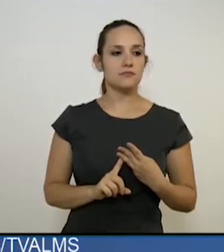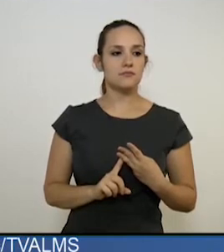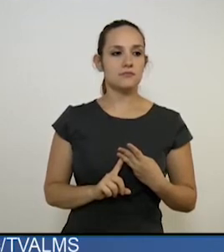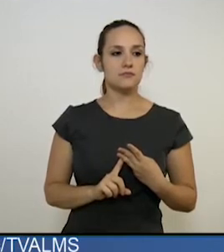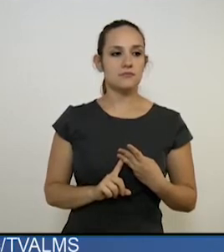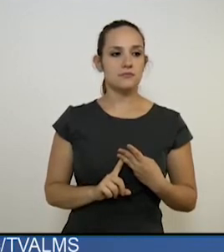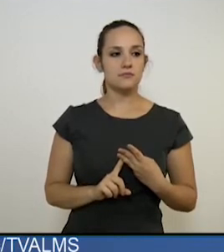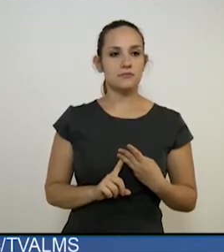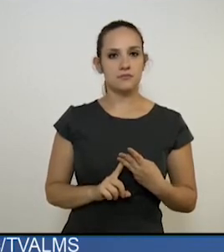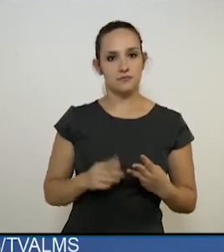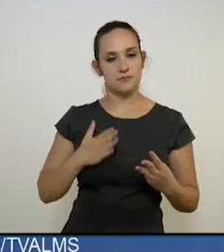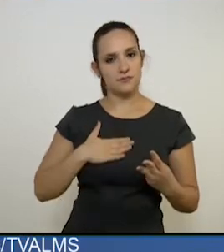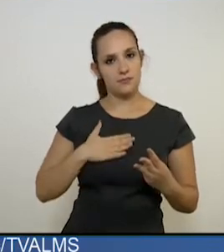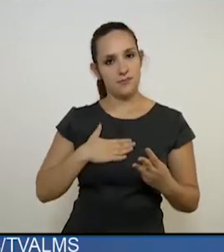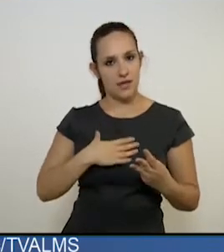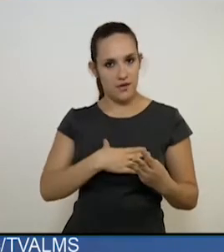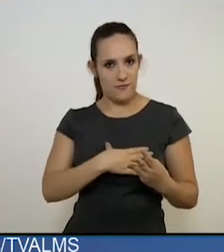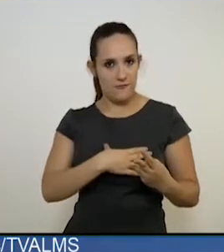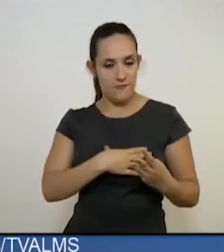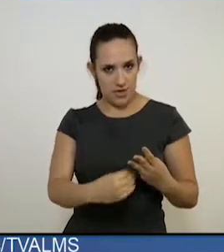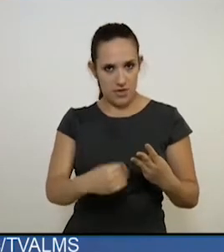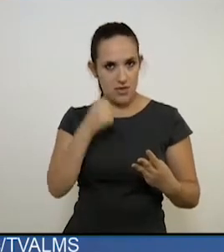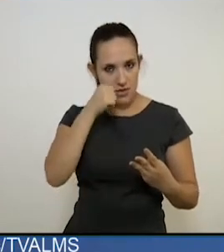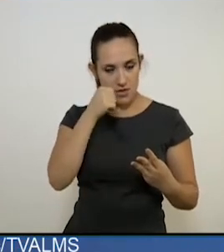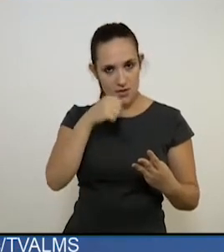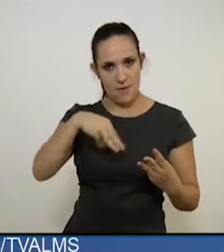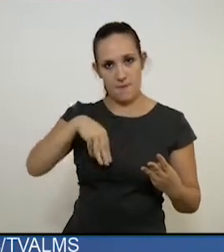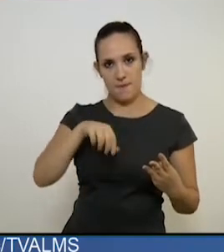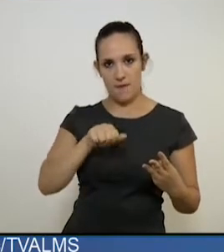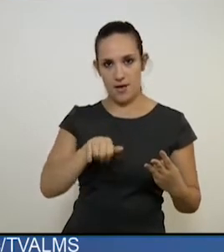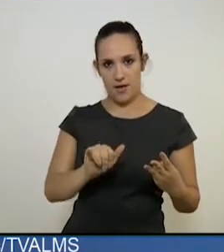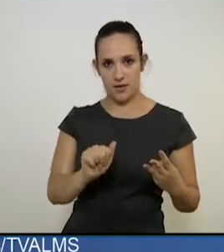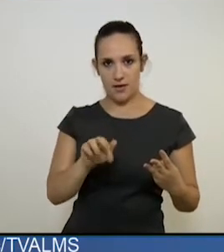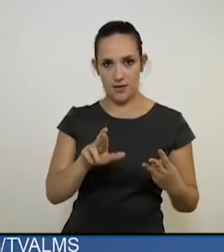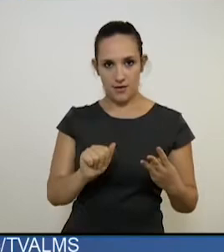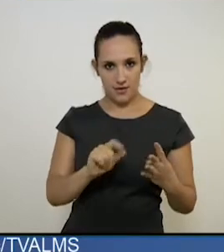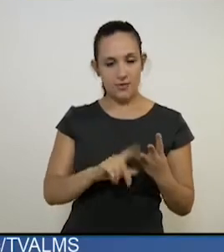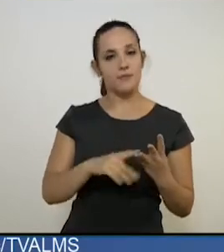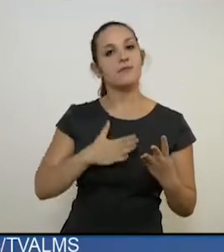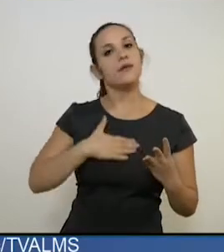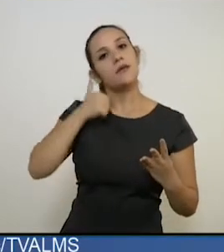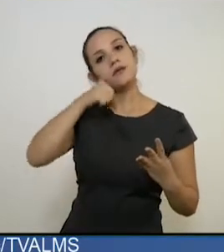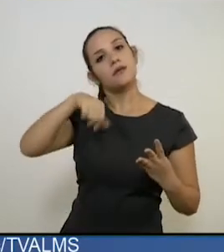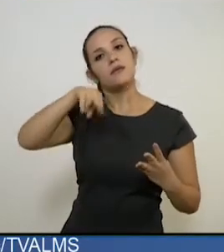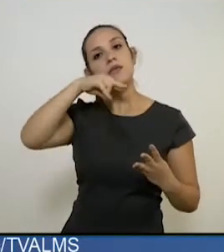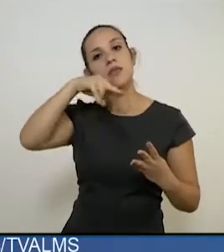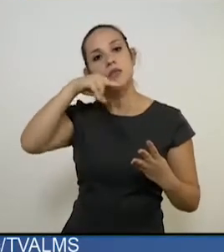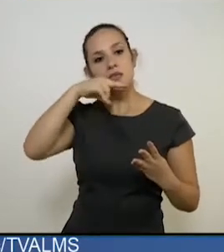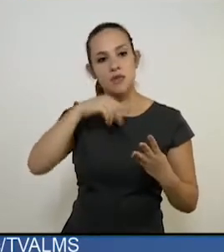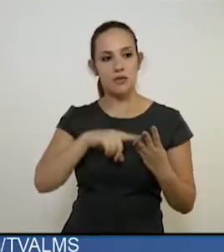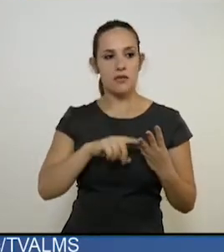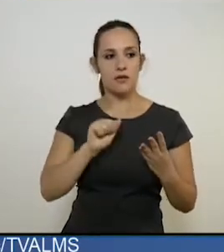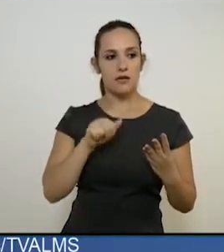Minha filha Maiara, minha neta, Ana Gabriela.